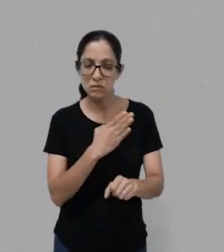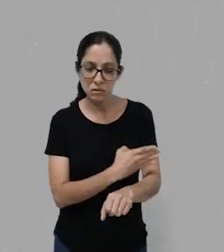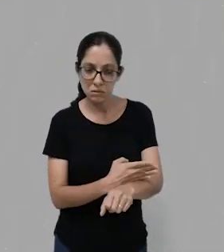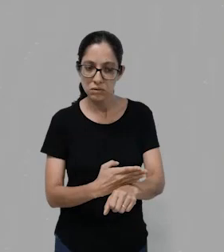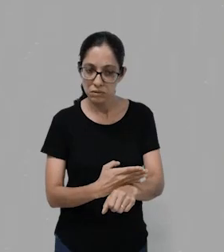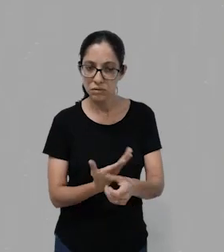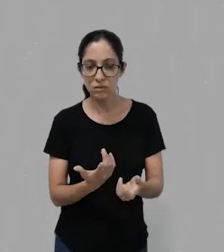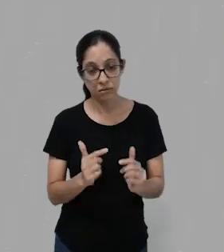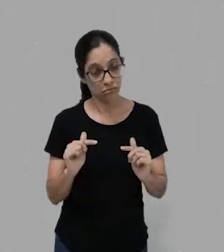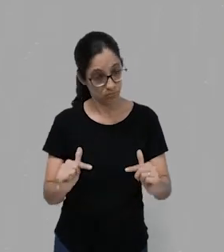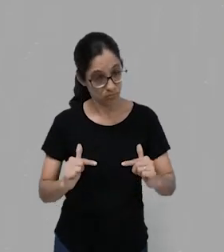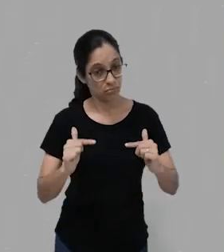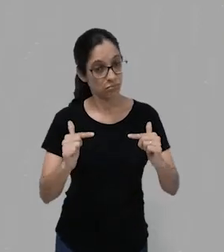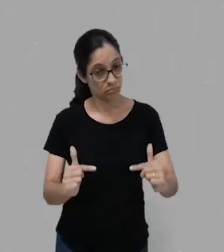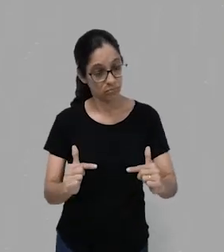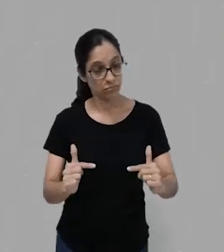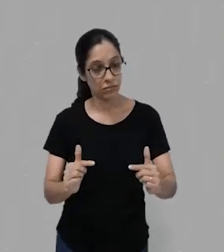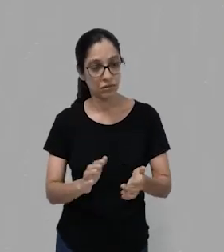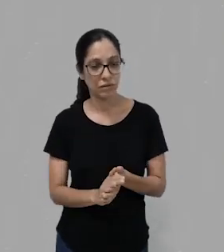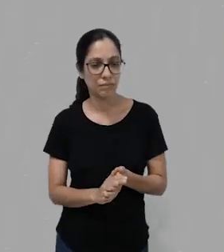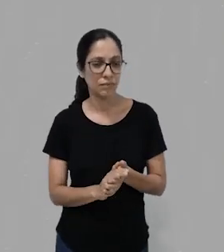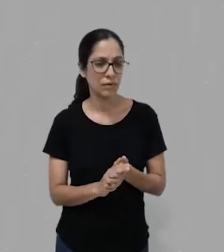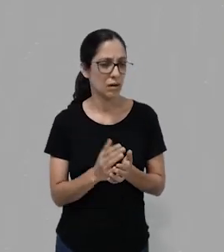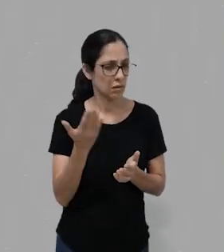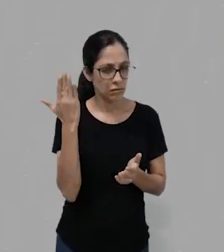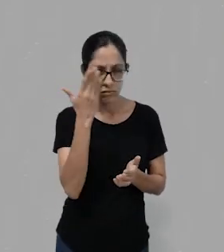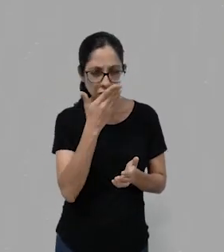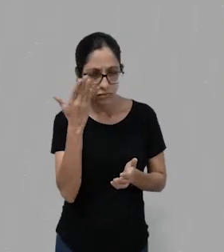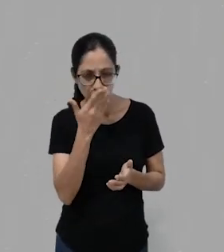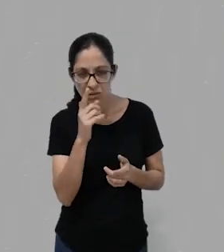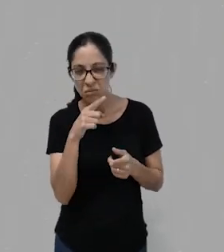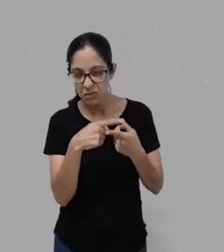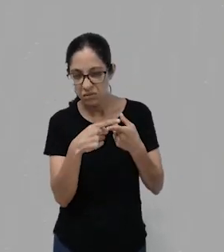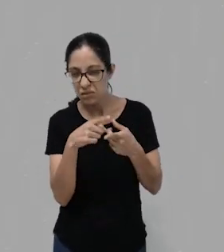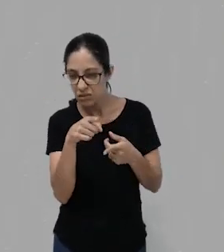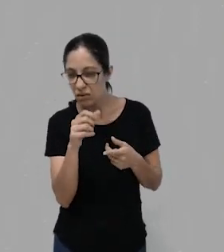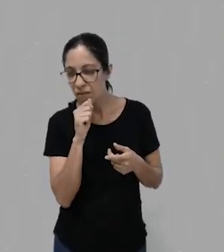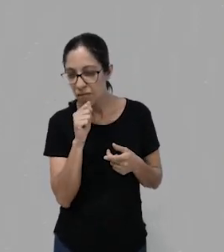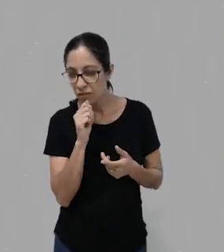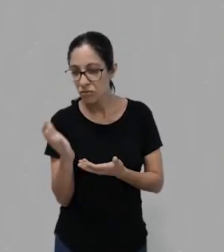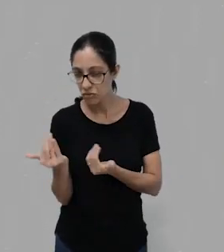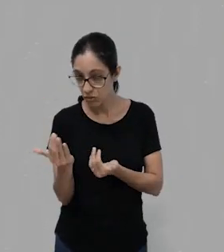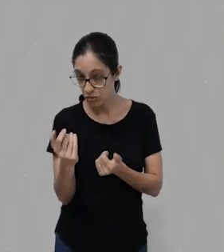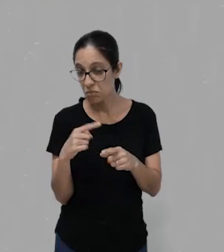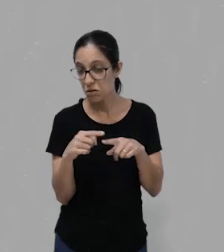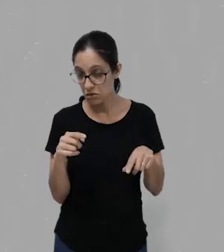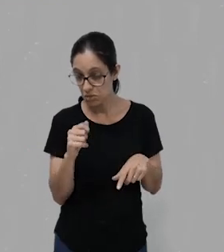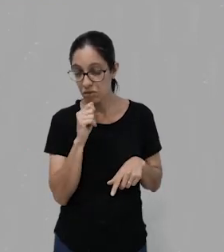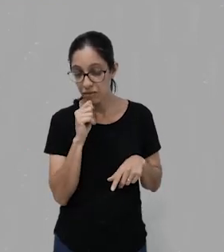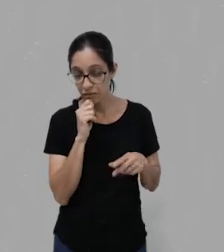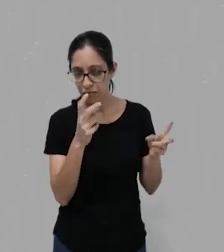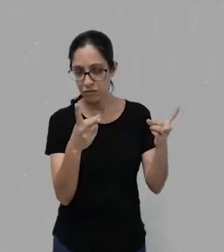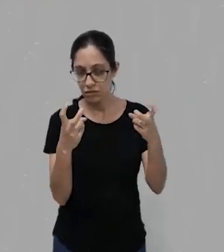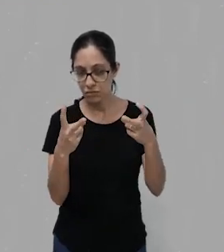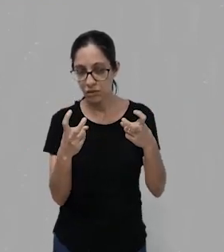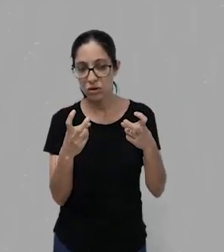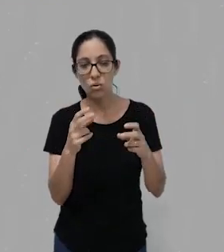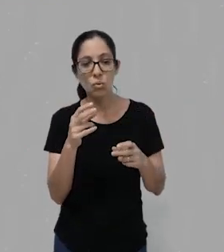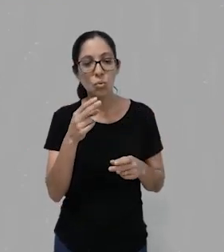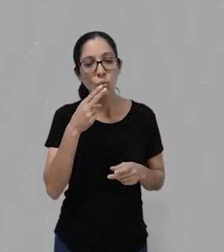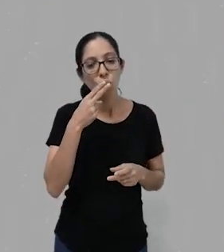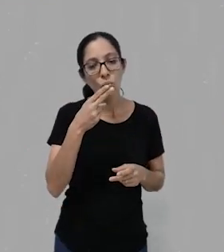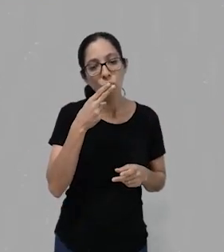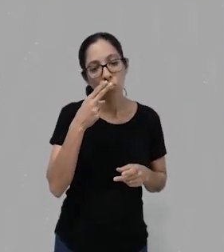Antigamente, coloquei aqui para vocês não chegaram a ver, vocês são novinhos, mas eu ainda cheguei a ver, as carteiras de